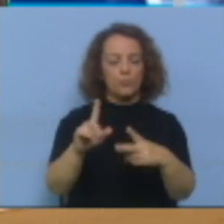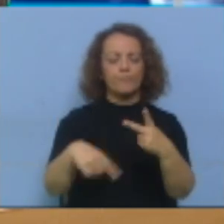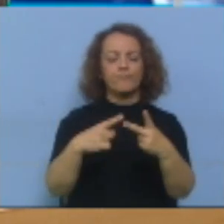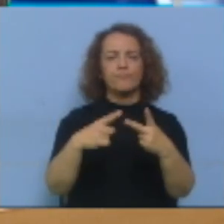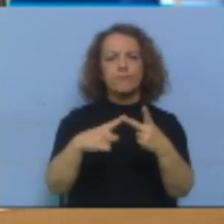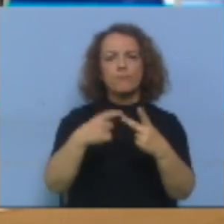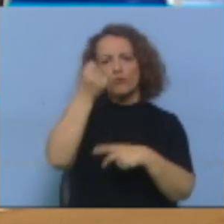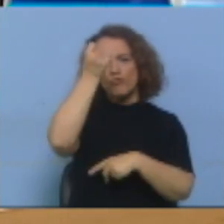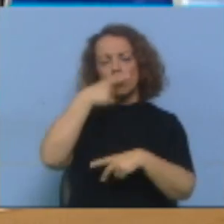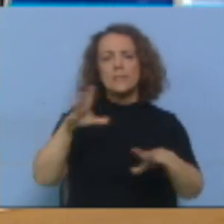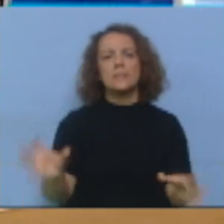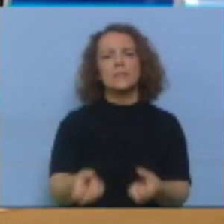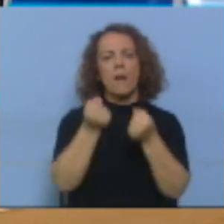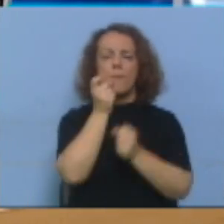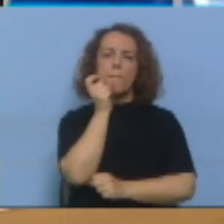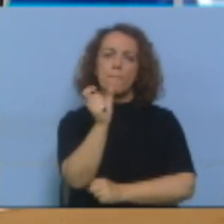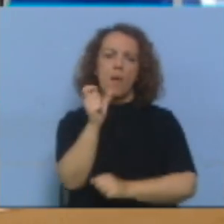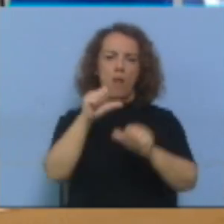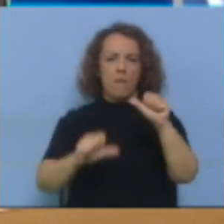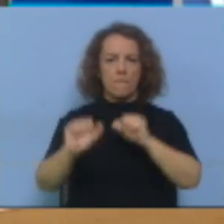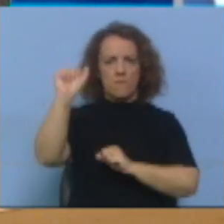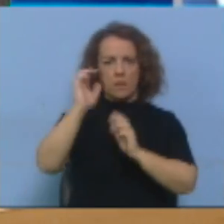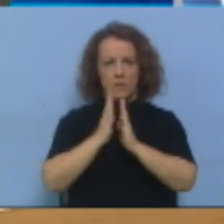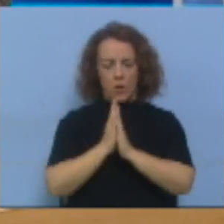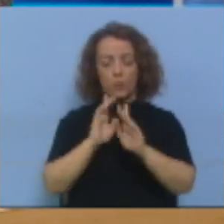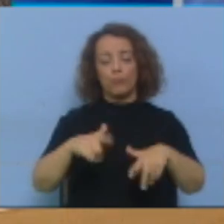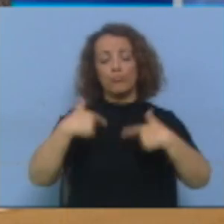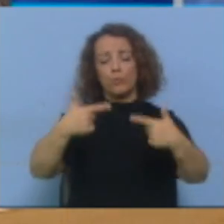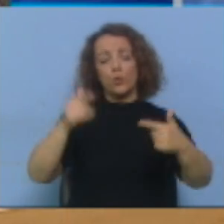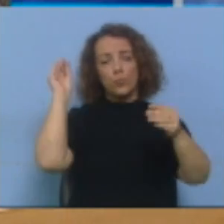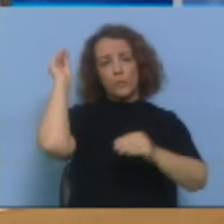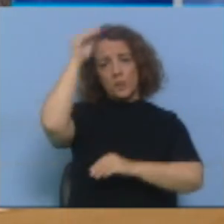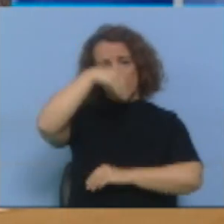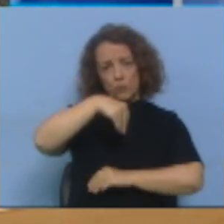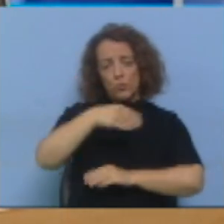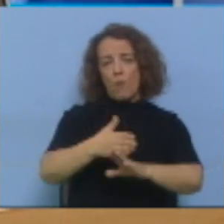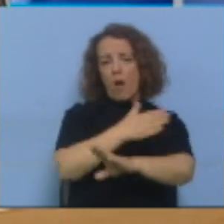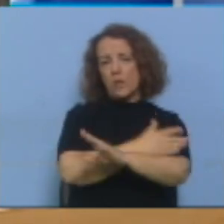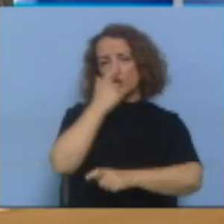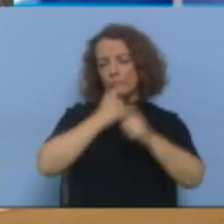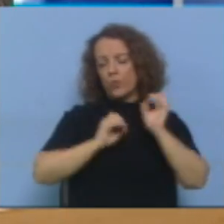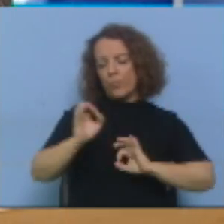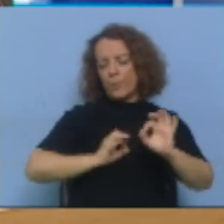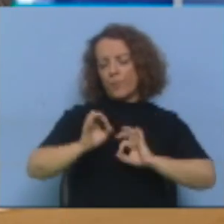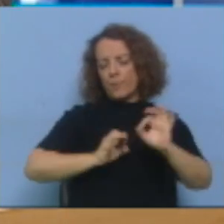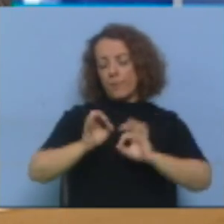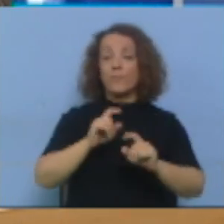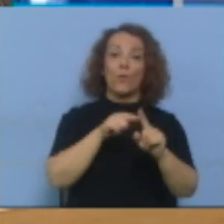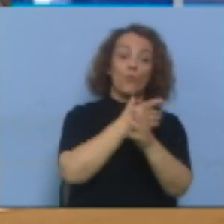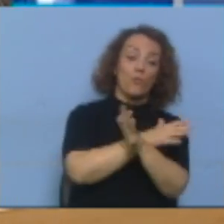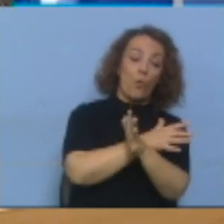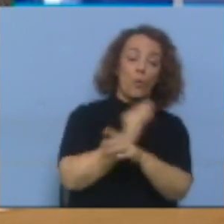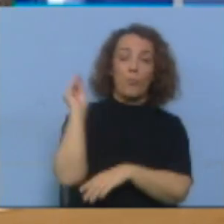na palavra de Deus. Depois o batismo daqueles que se prepararam ao longo tempo. Batismo, claro, tanto o fogo como o batismo este